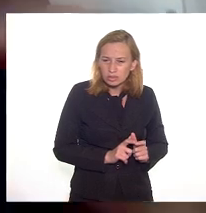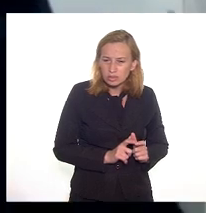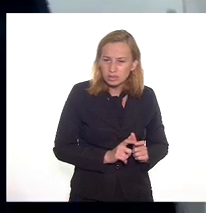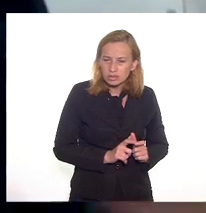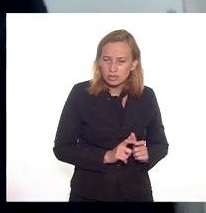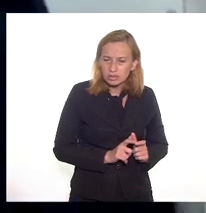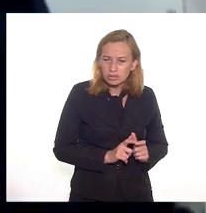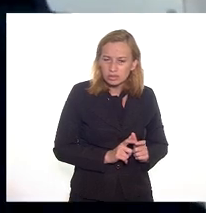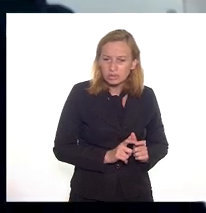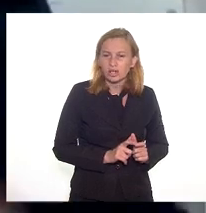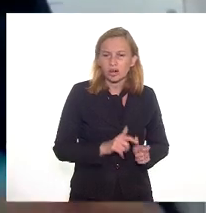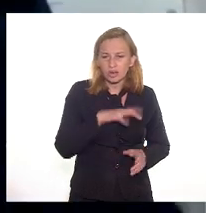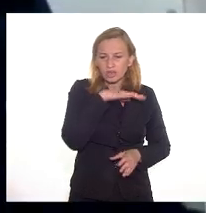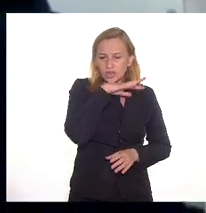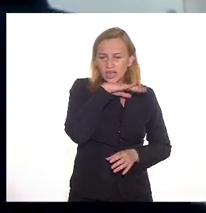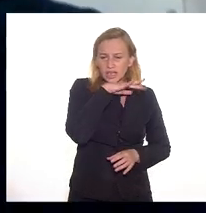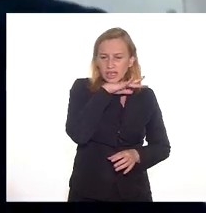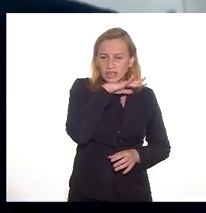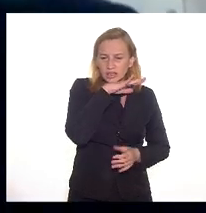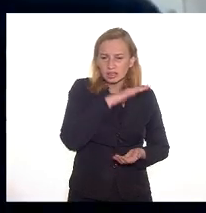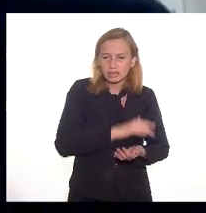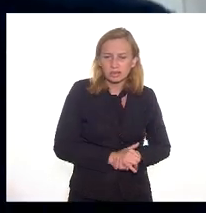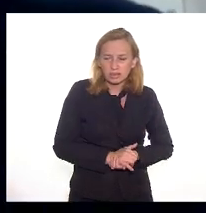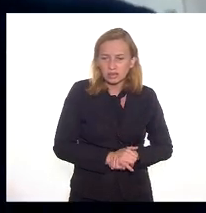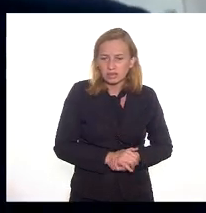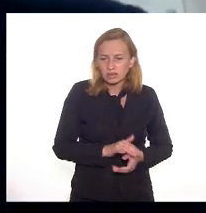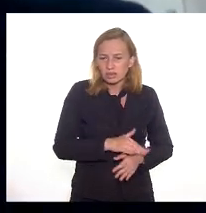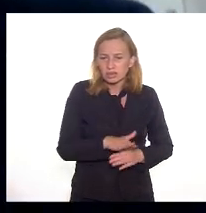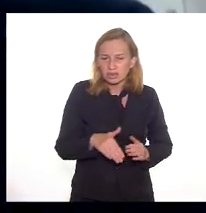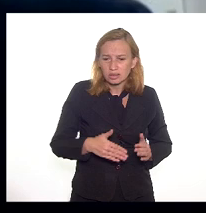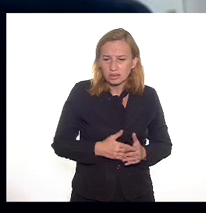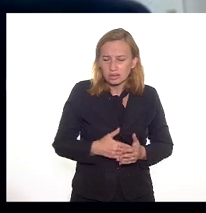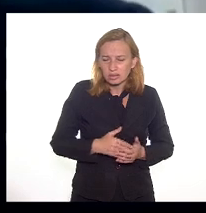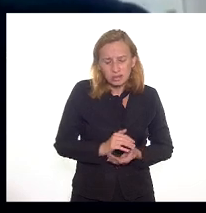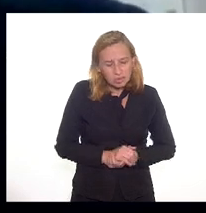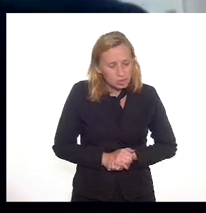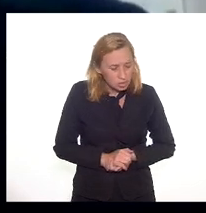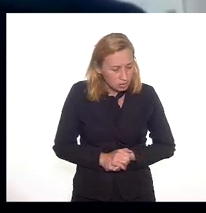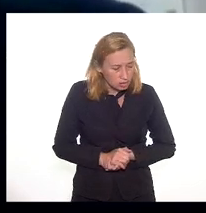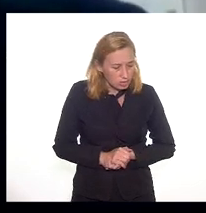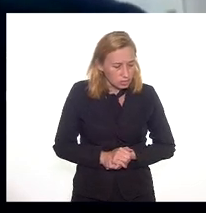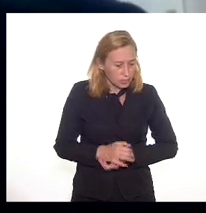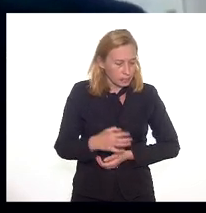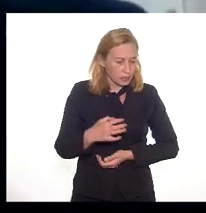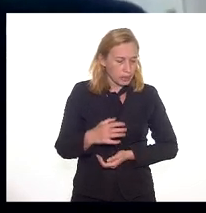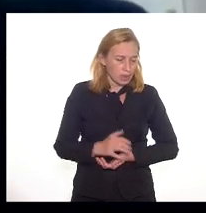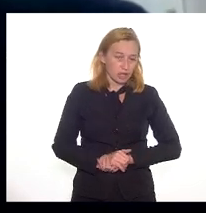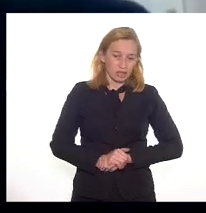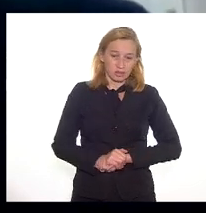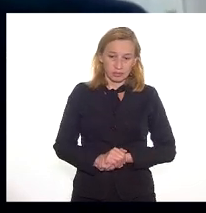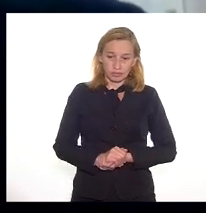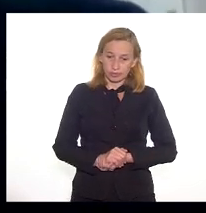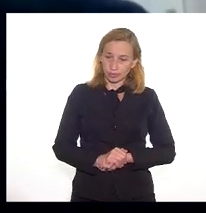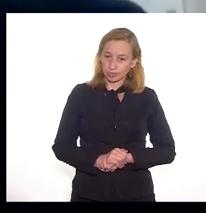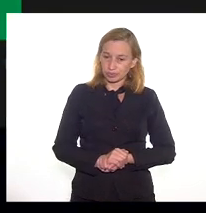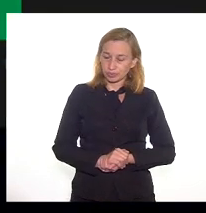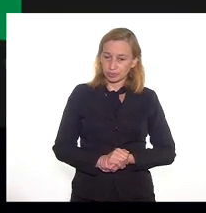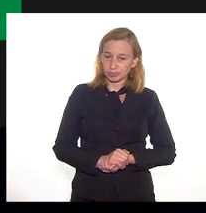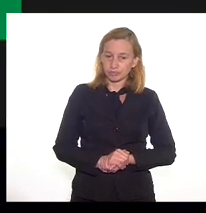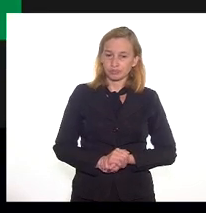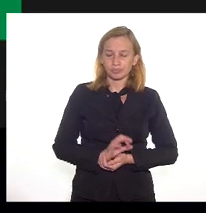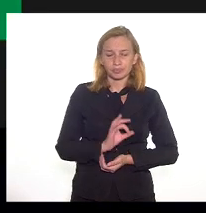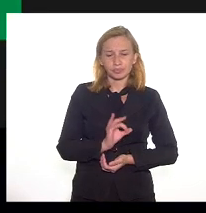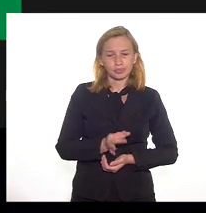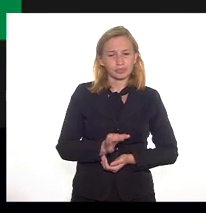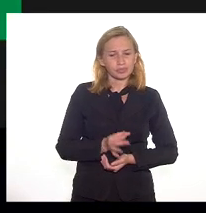elas são ruins para todo mundo, sabe? Assim, é uma falha do processo, é uma falha da política em todos os sentidos. Tá